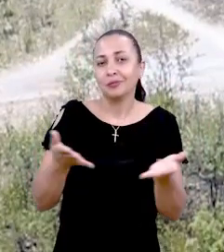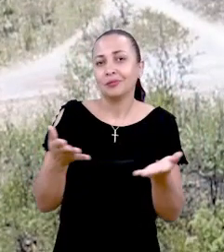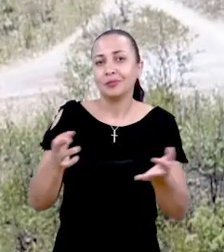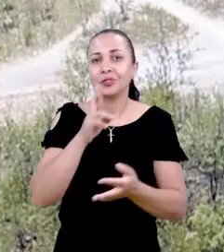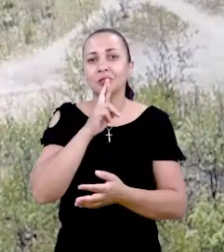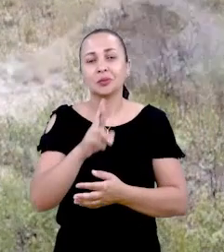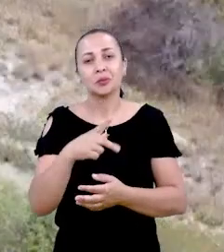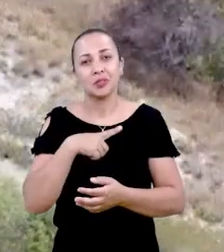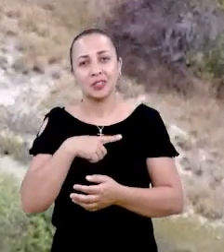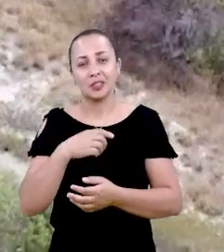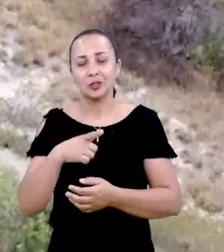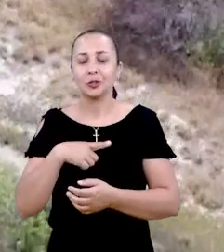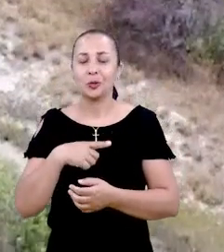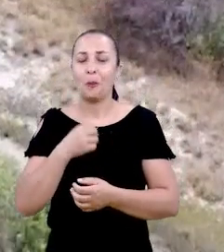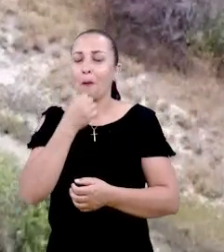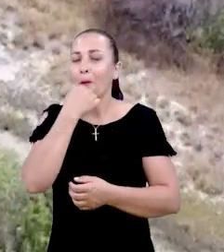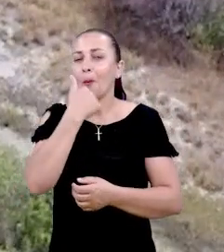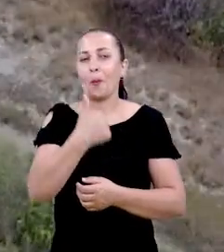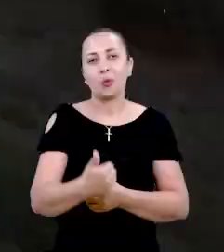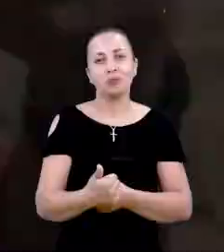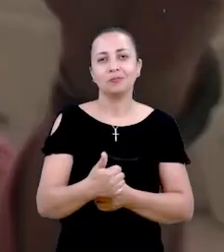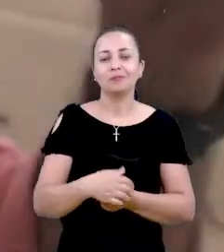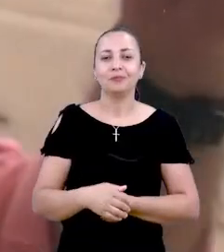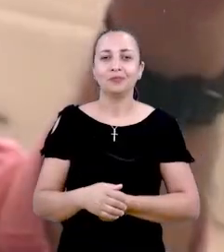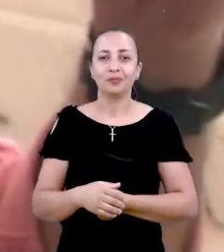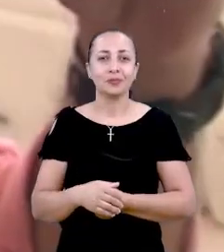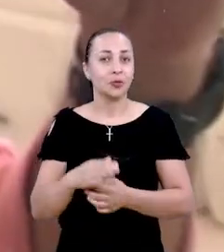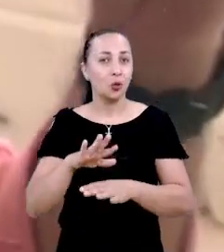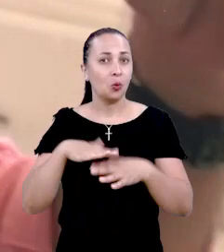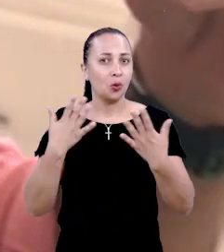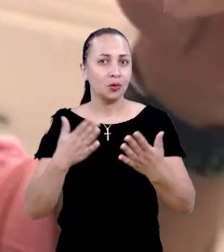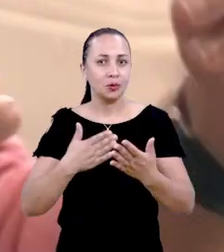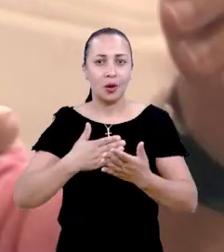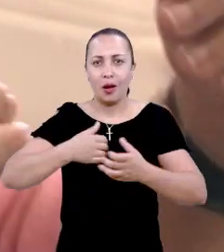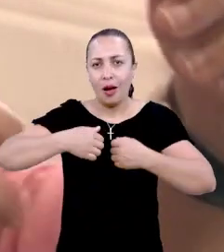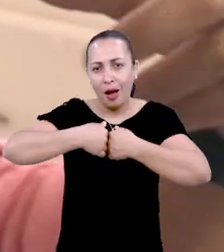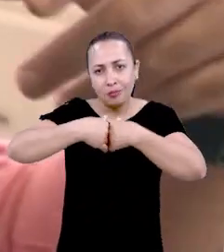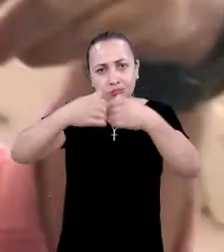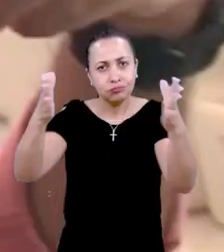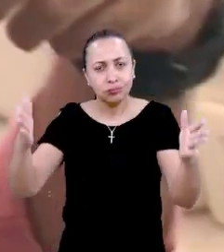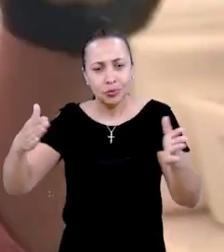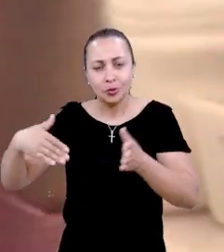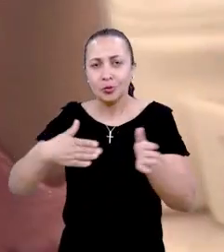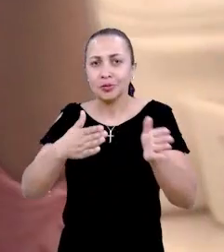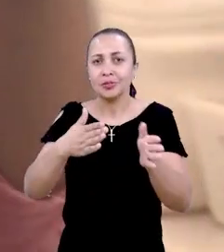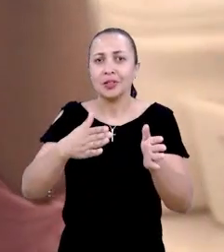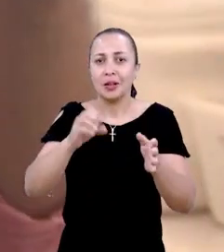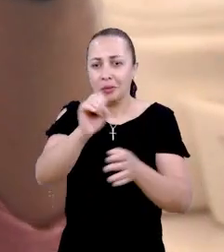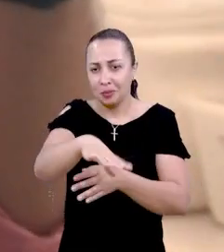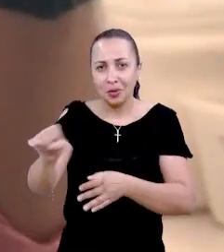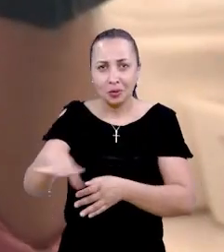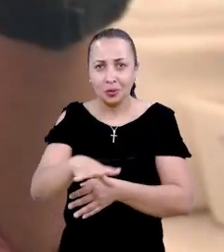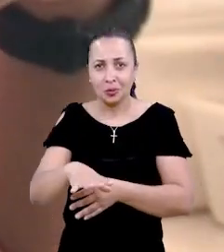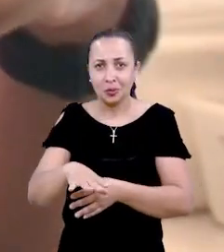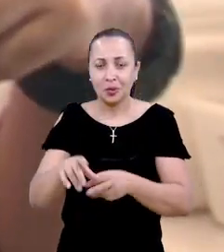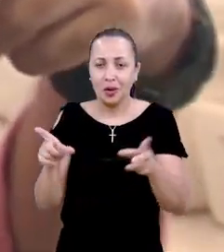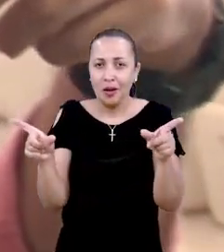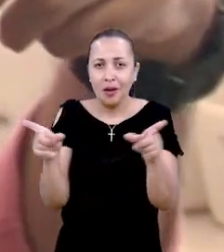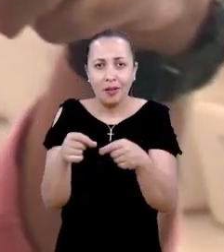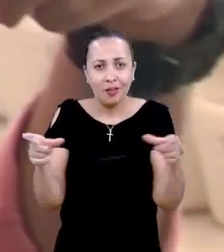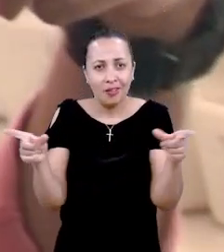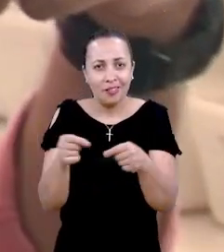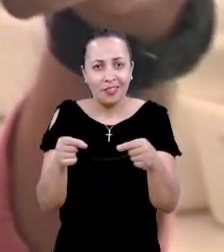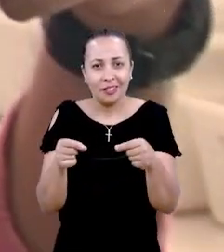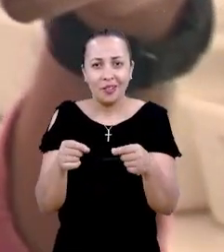as respostas têm sido muito positivas. Desde que a gente abriu o canal e plantou, os caranguejos começaram a aumentar.